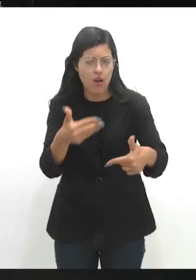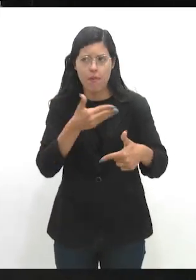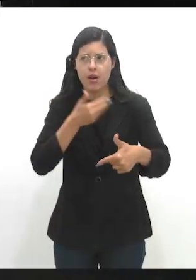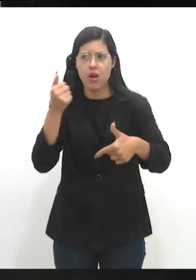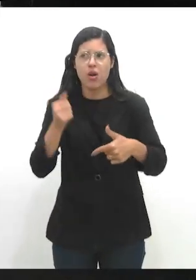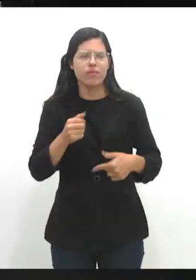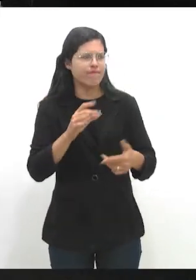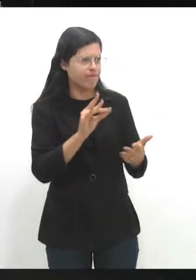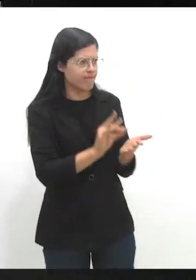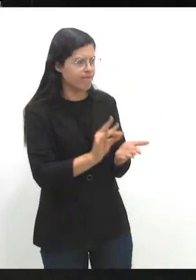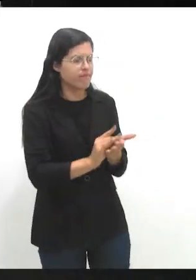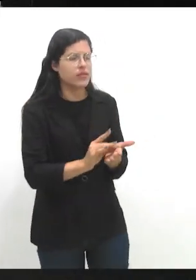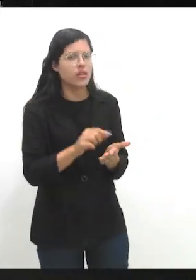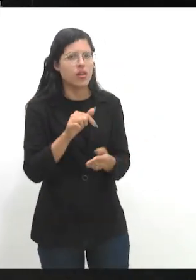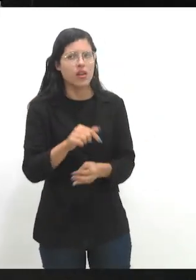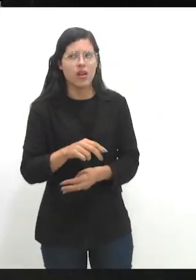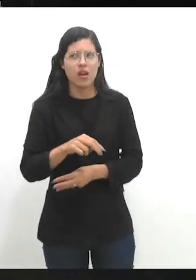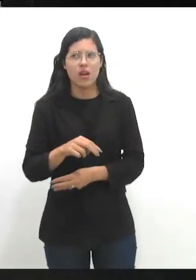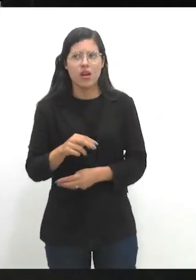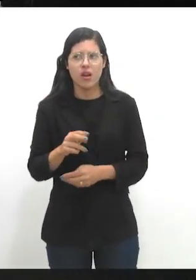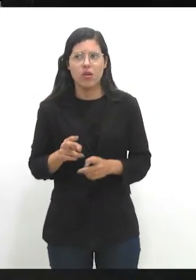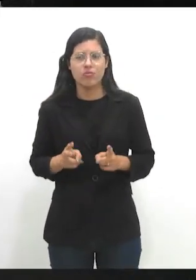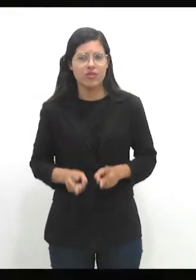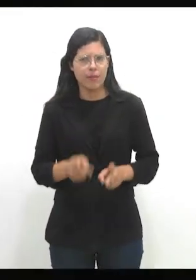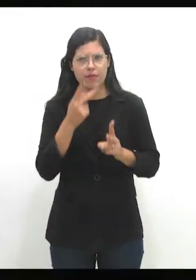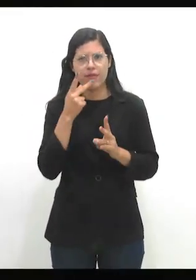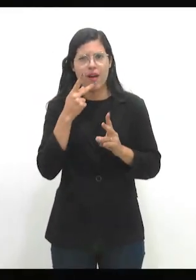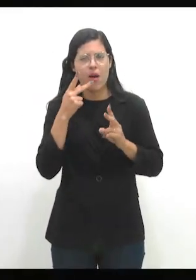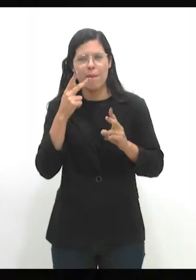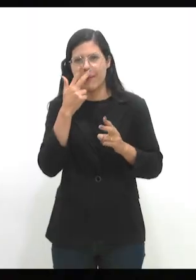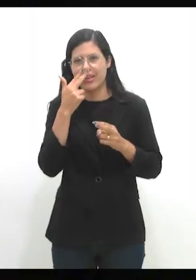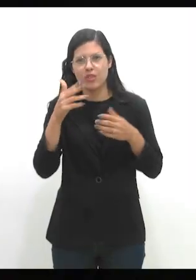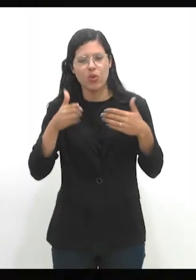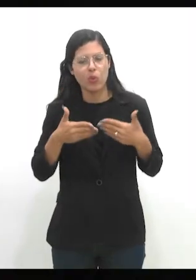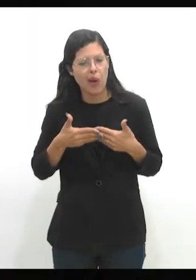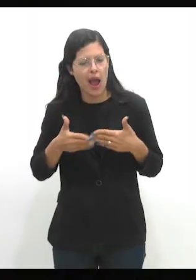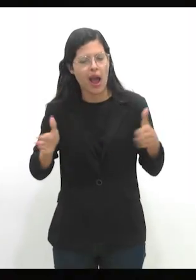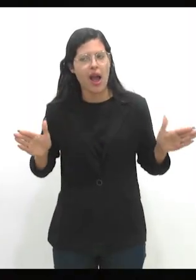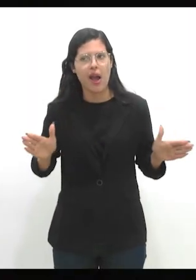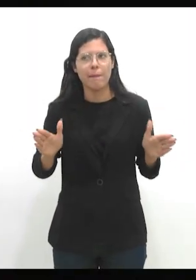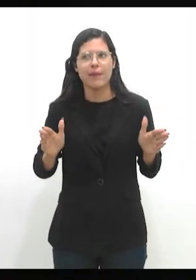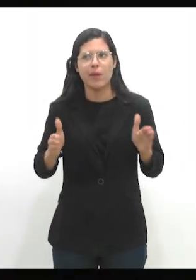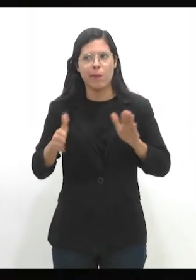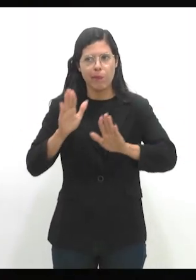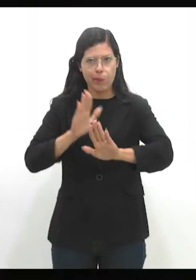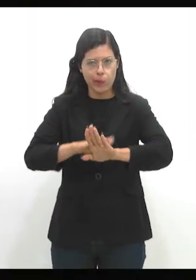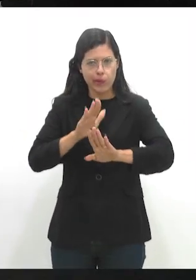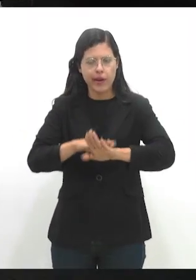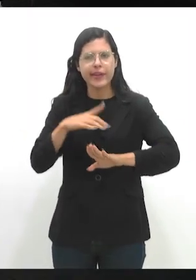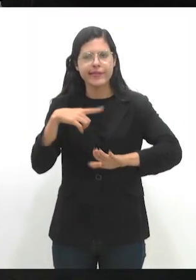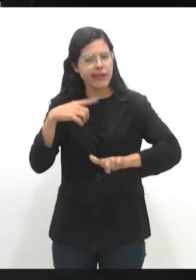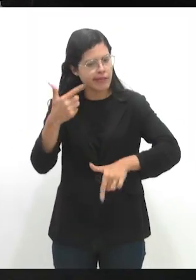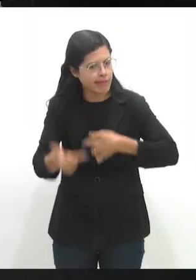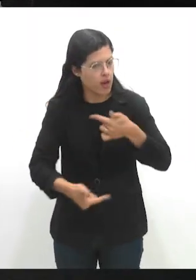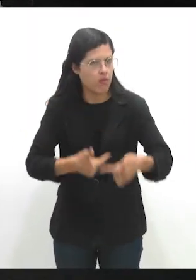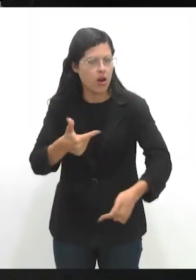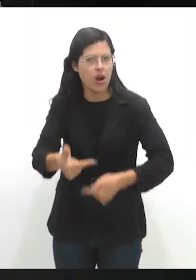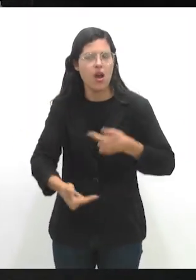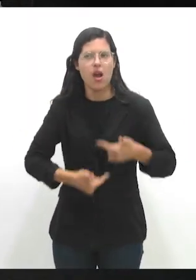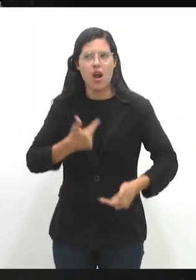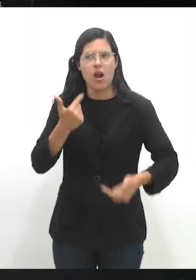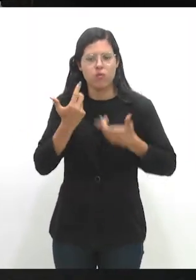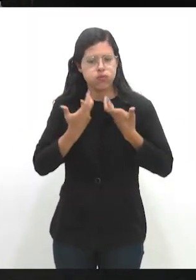Eu sempre comento isso. Eu acho que quando aquele pano abre, ali atrás tem muito suor, muito trabalho. As pessoas se mataram para fazer o melhor que elas